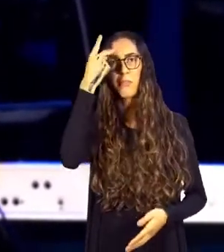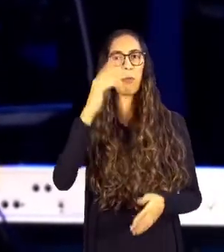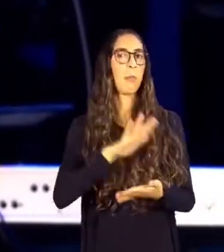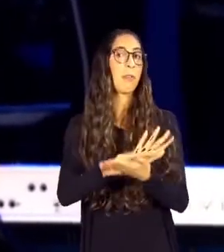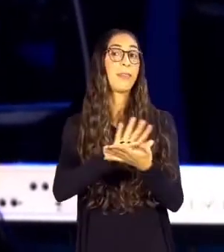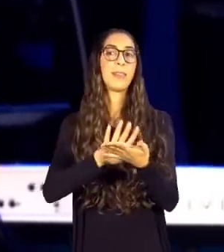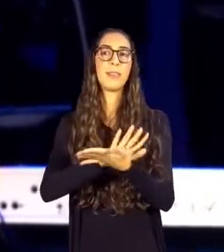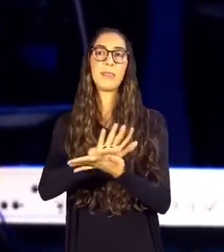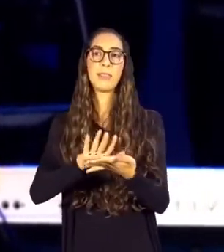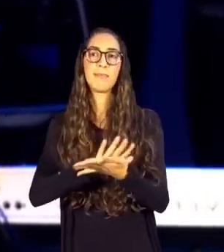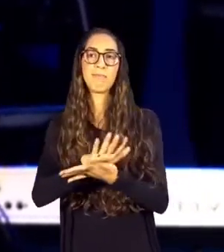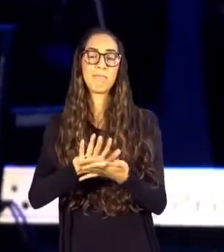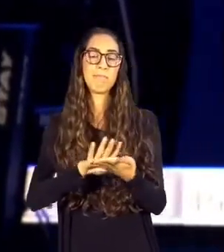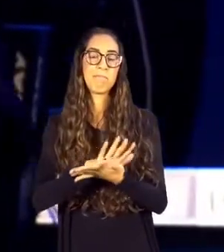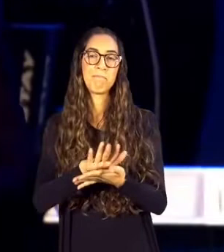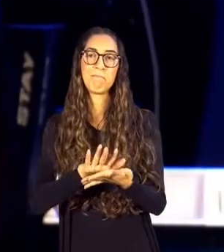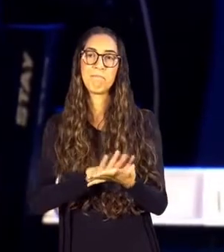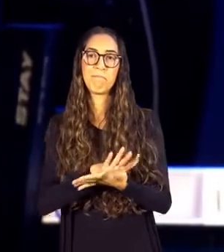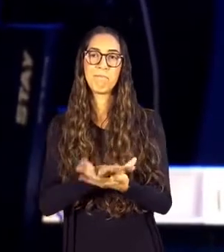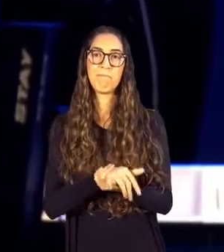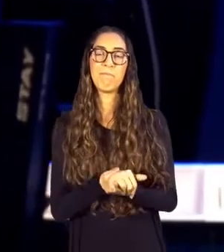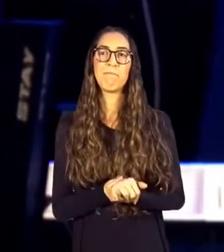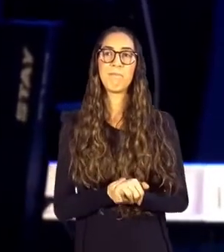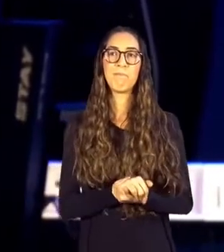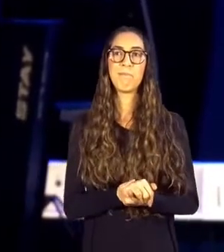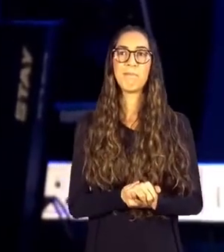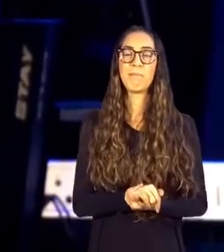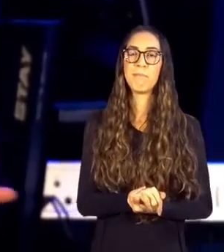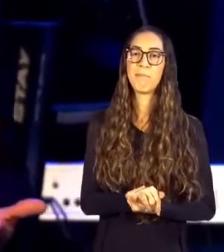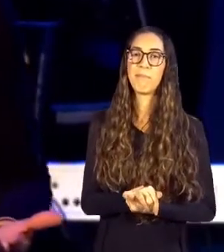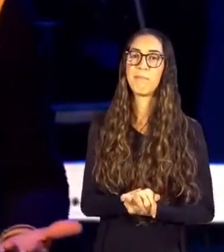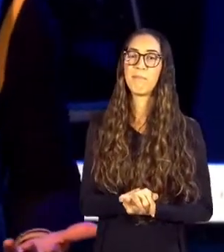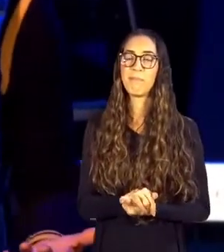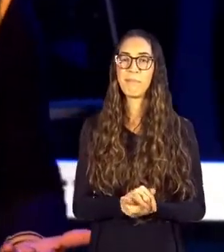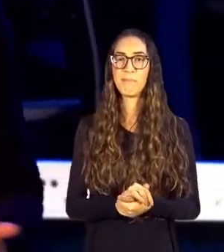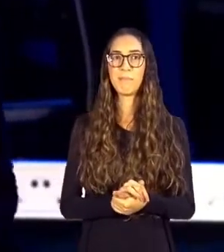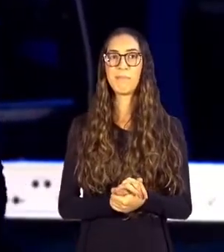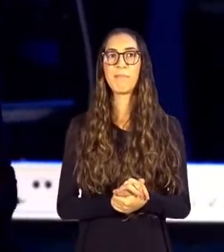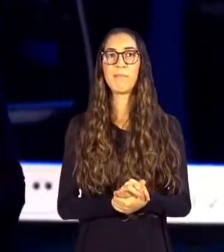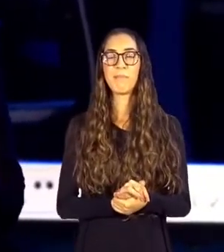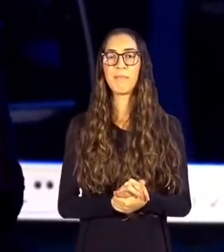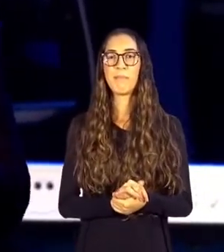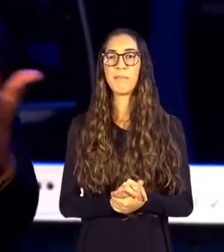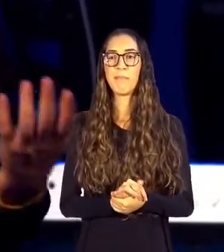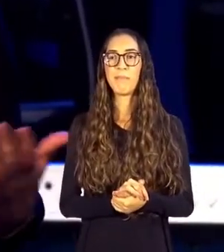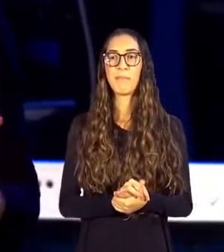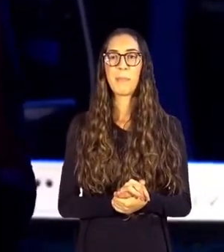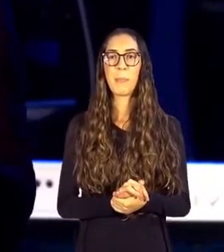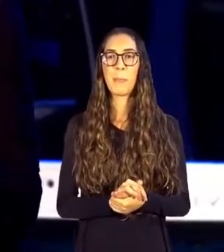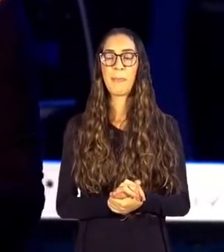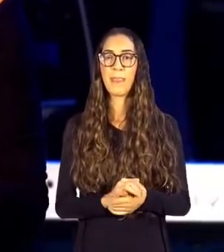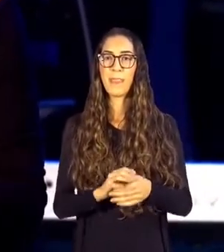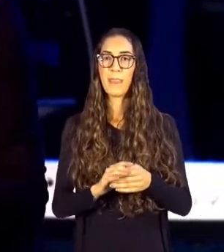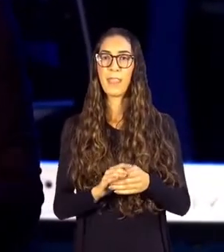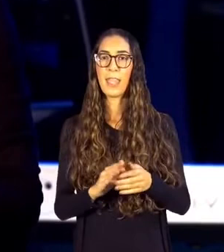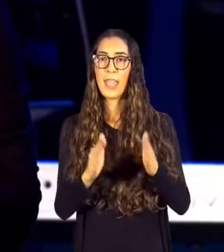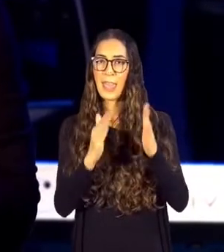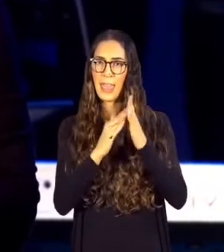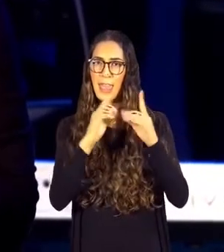pastor como intermediário de Deus. Você sabe que é uma cultura. Na igreja católica, o padre é intermediário de